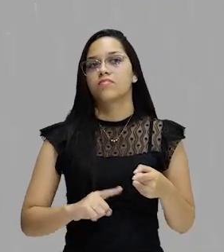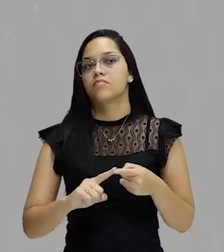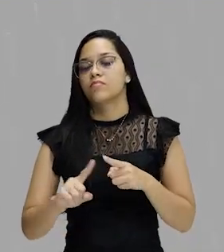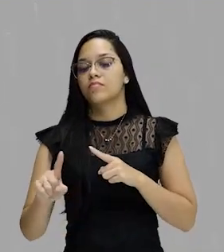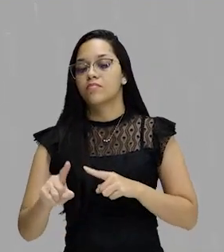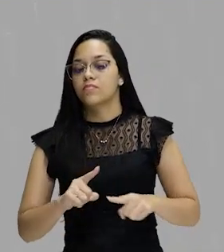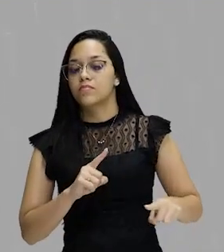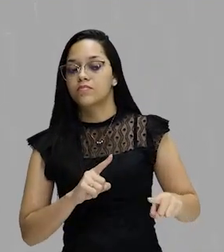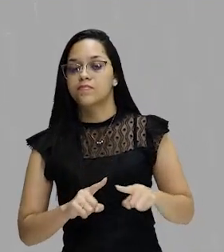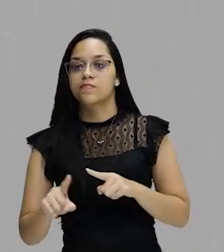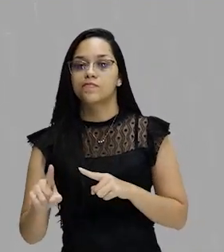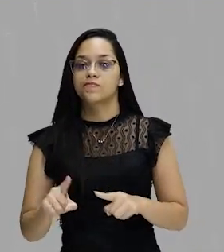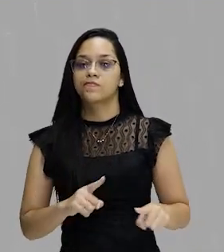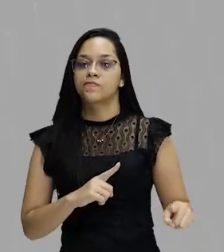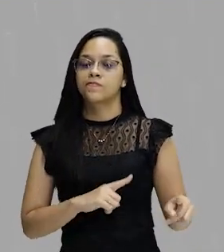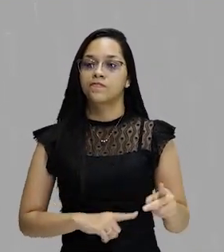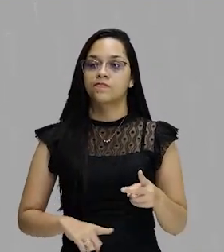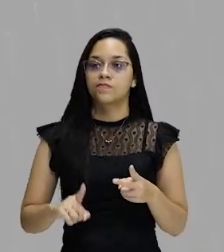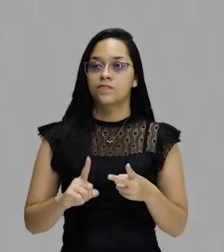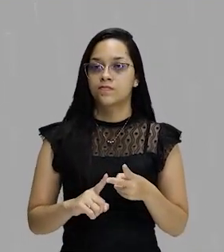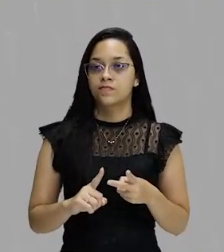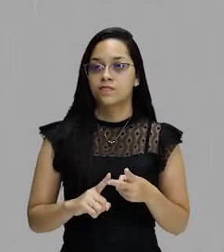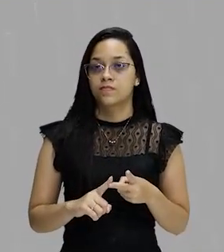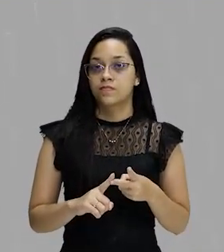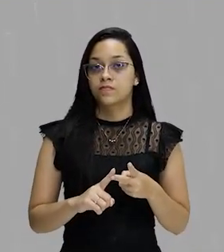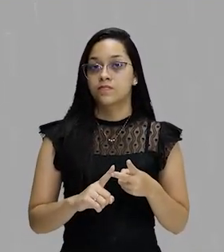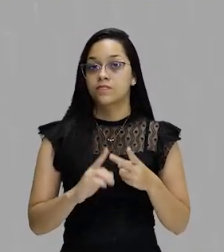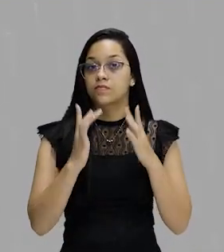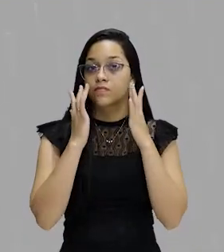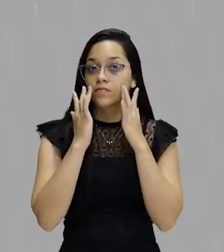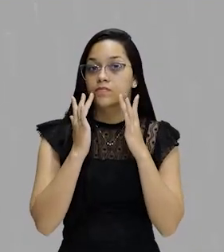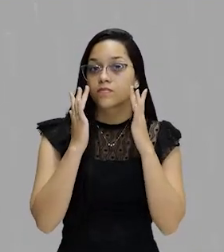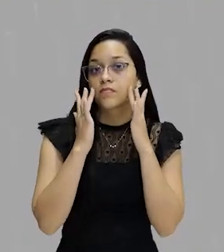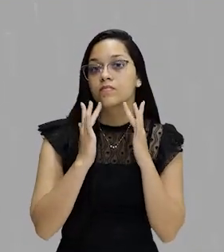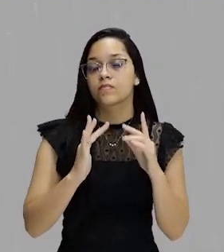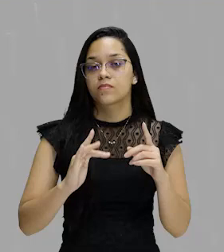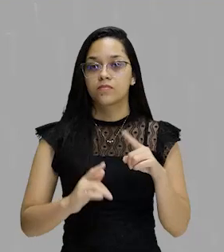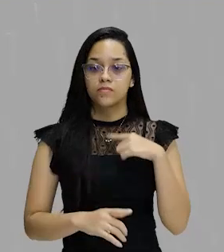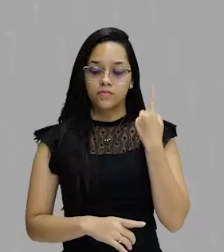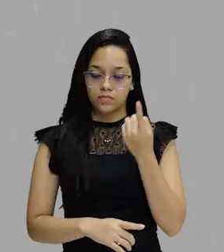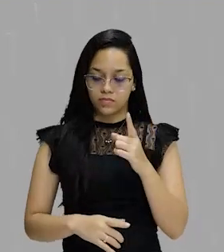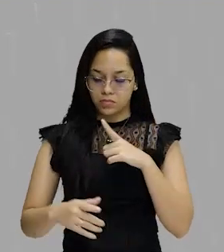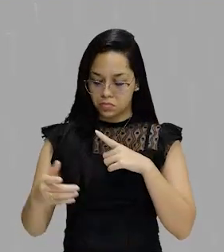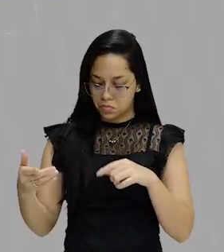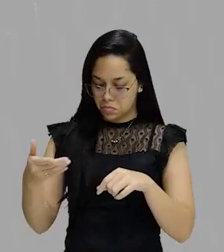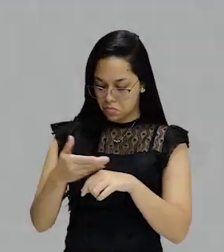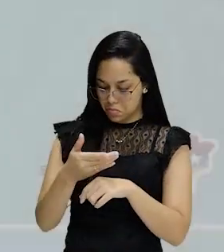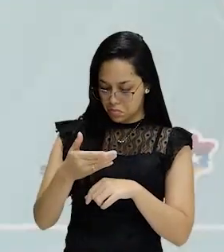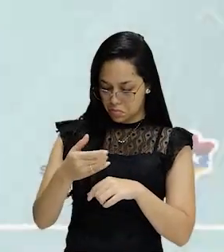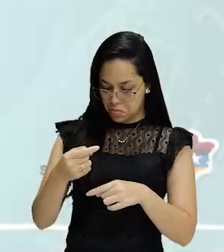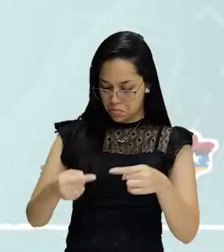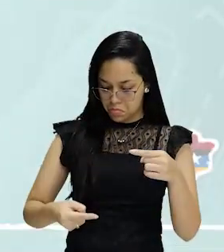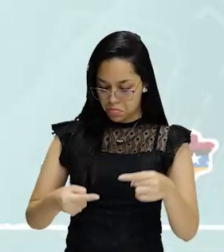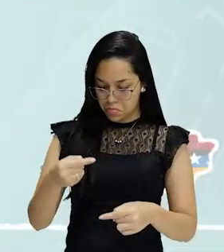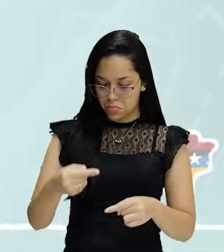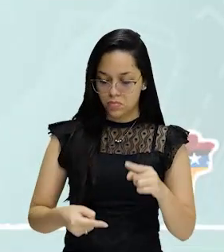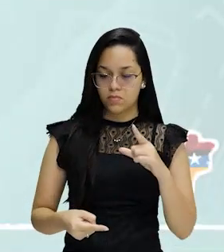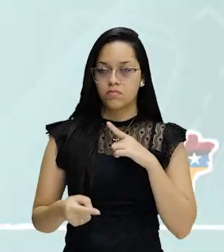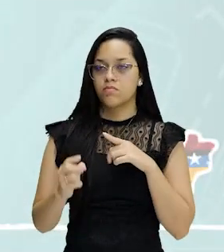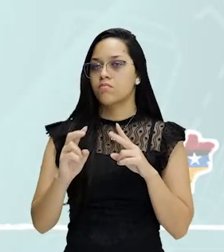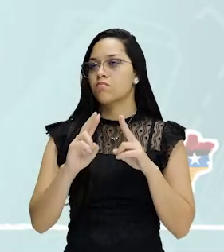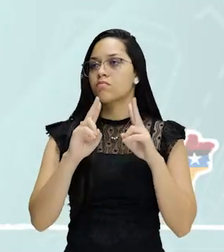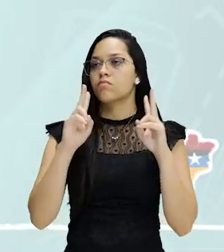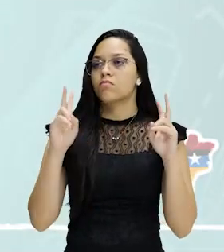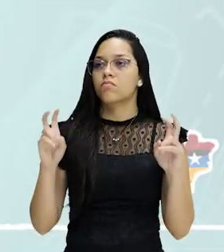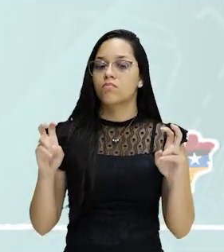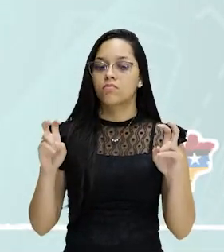música, você fala basicamente de teatro. Então, nós entramos nessas discussões, nessa temática, ou